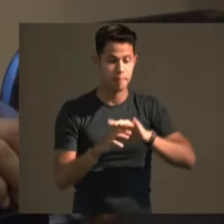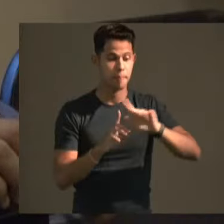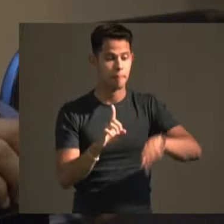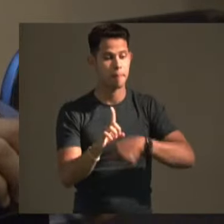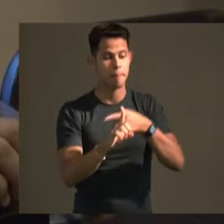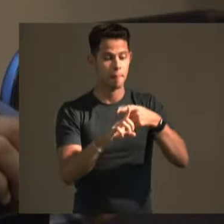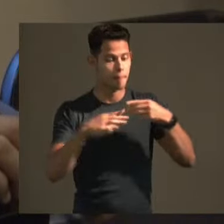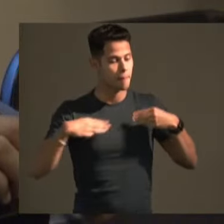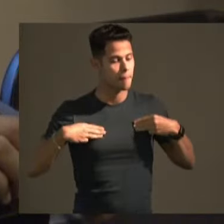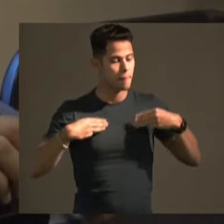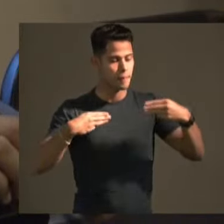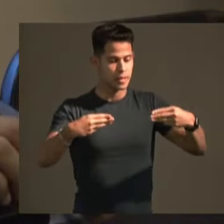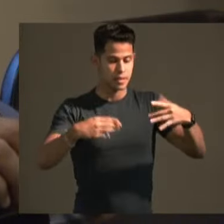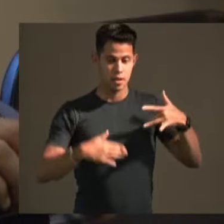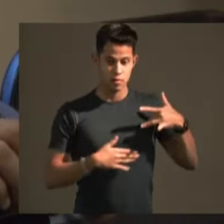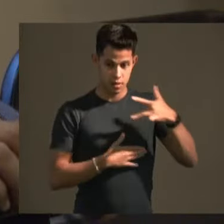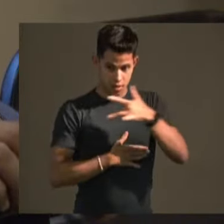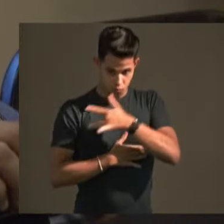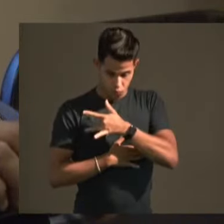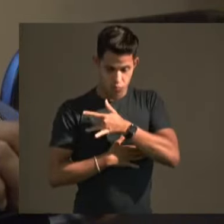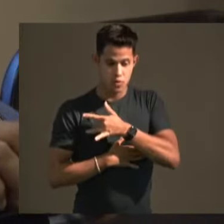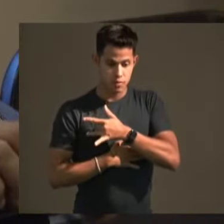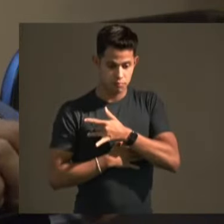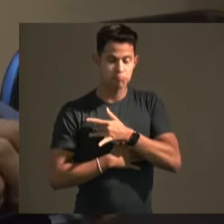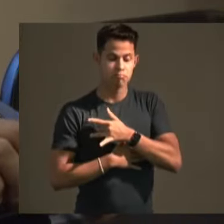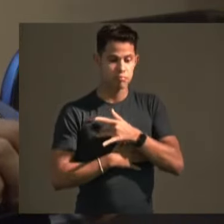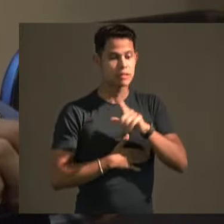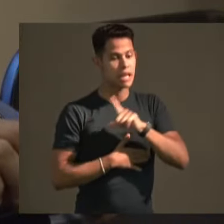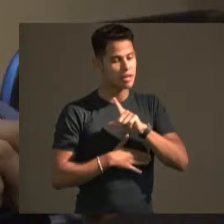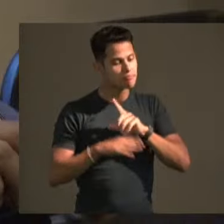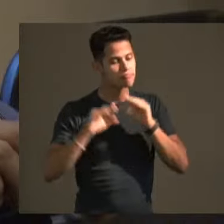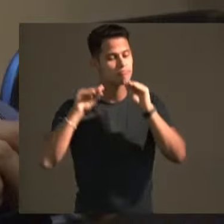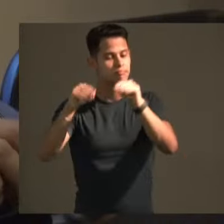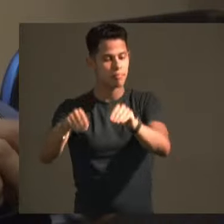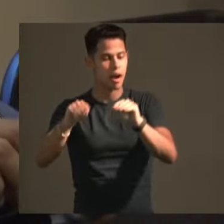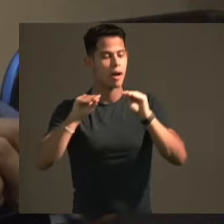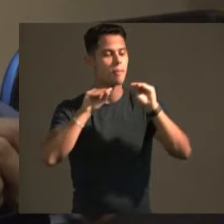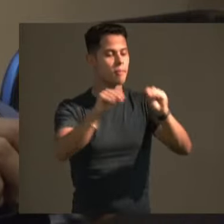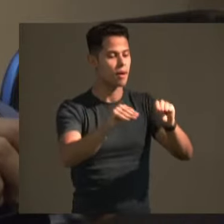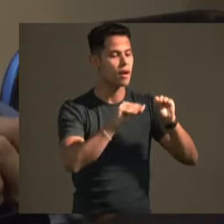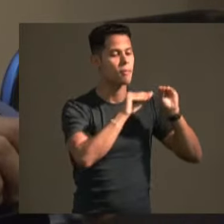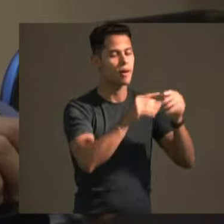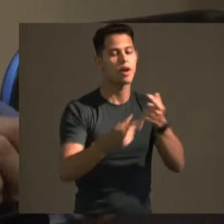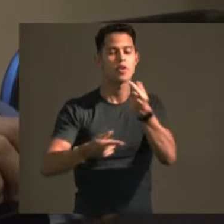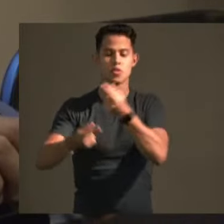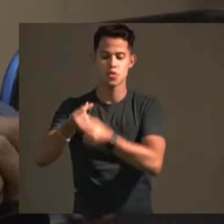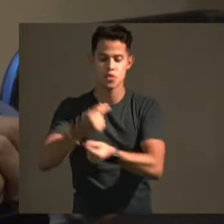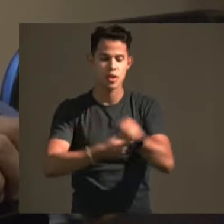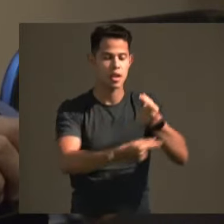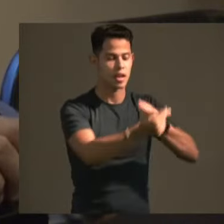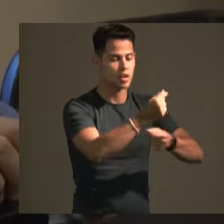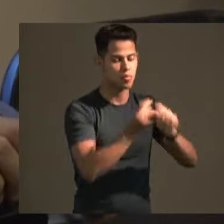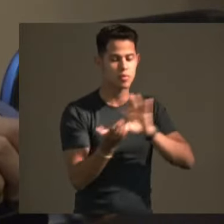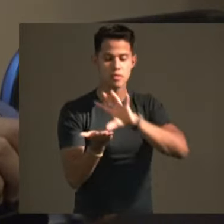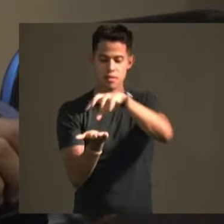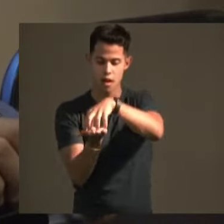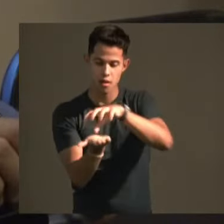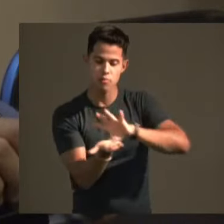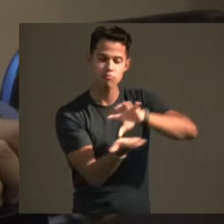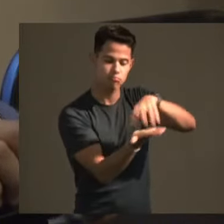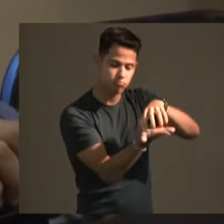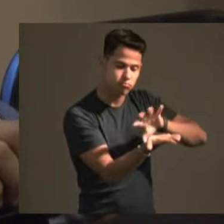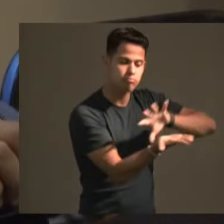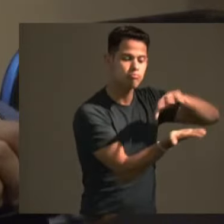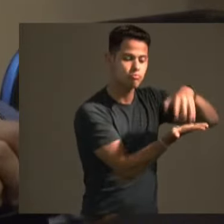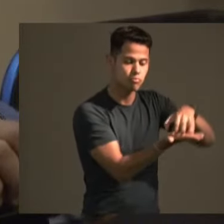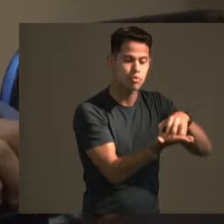está reforçando economicamente, financeiramente, os centros especializados de reabilitação, para que